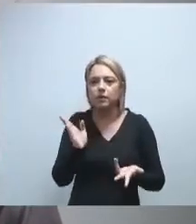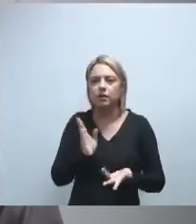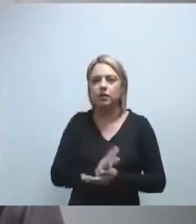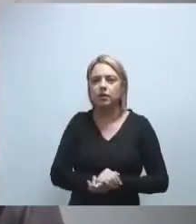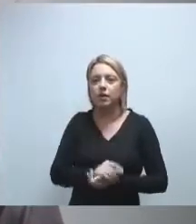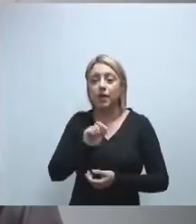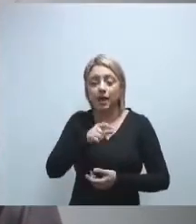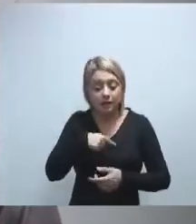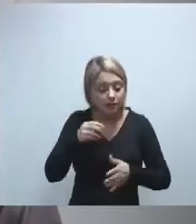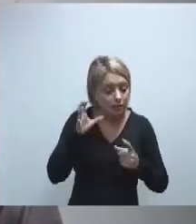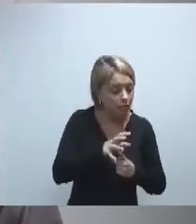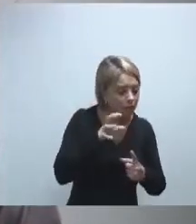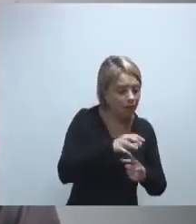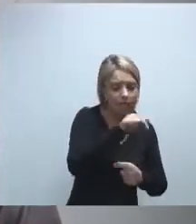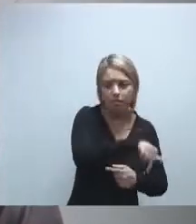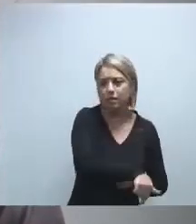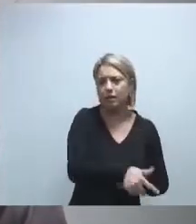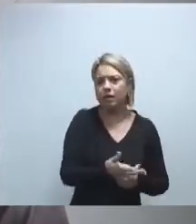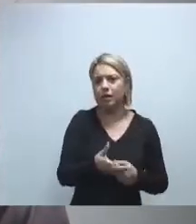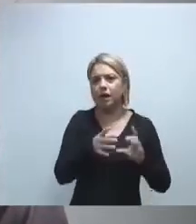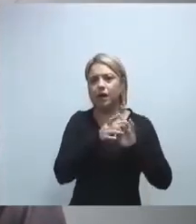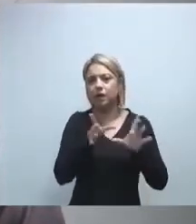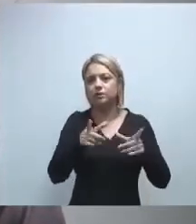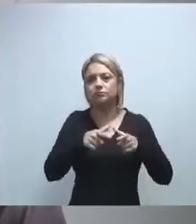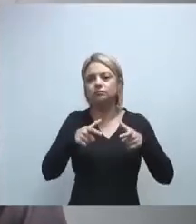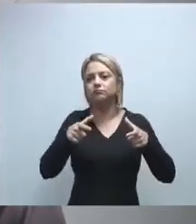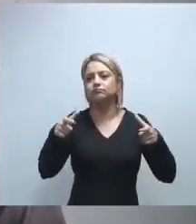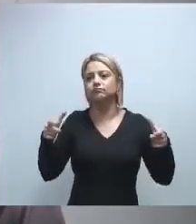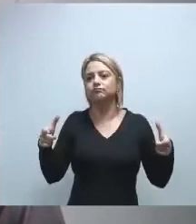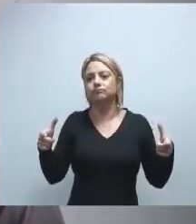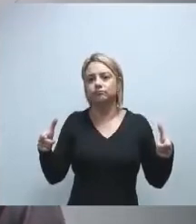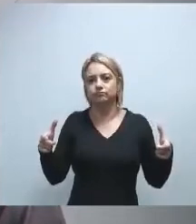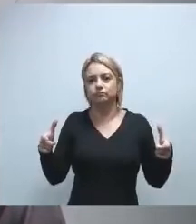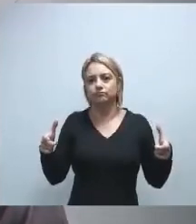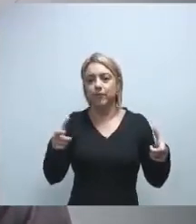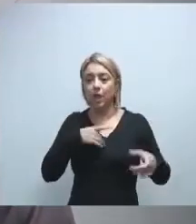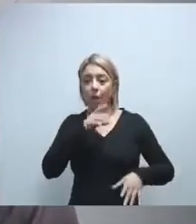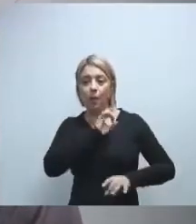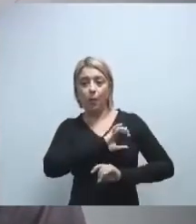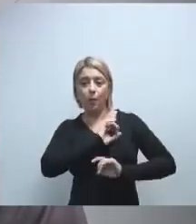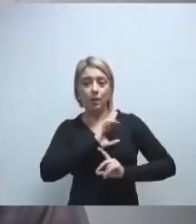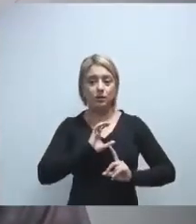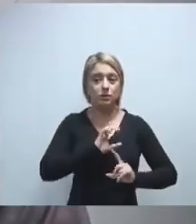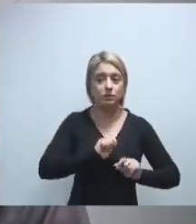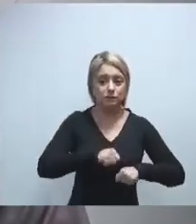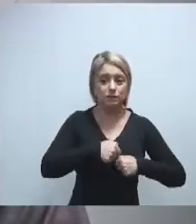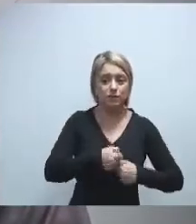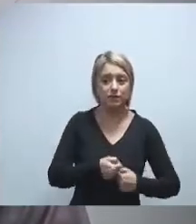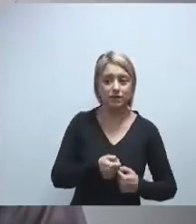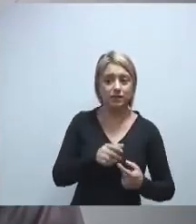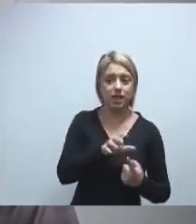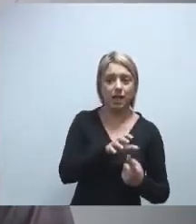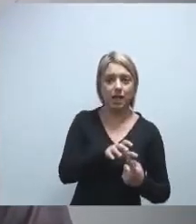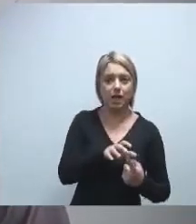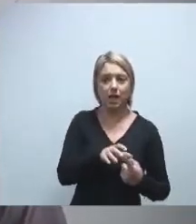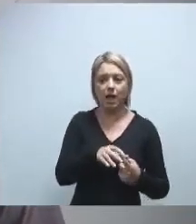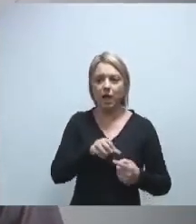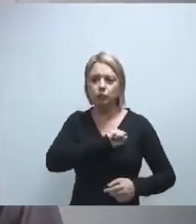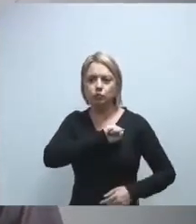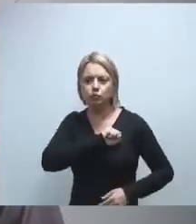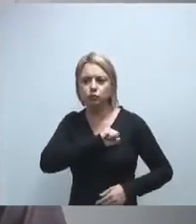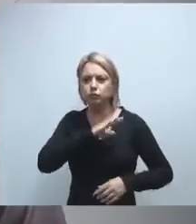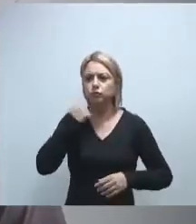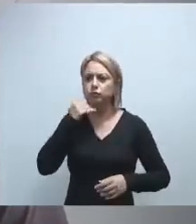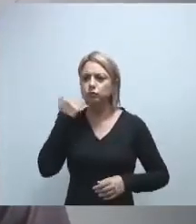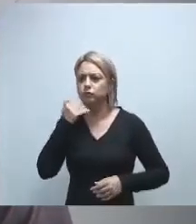é isso que nós vamos combater agora deixaram crescer demais com medo de enfrentar o número de homicídios